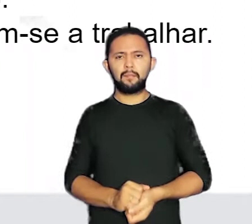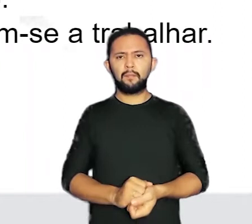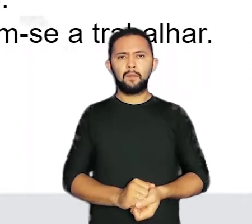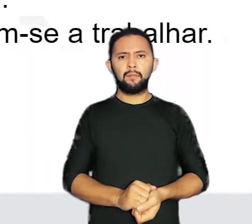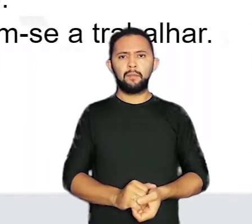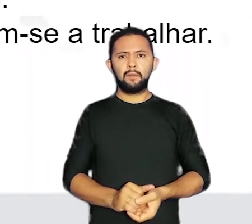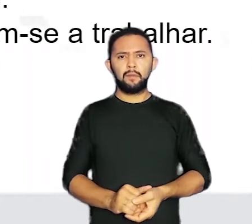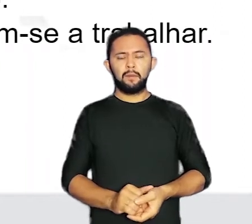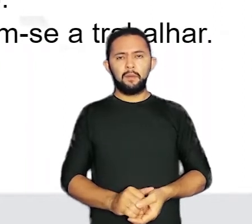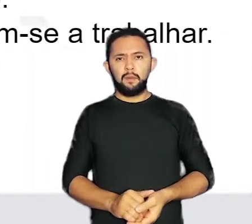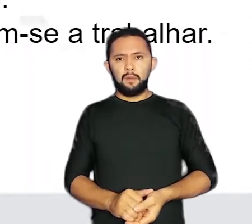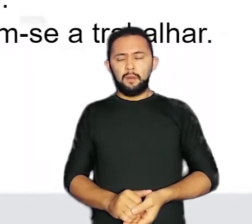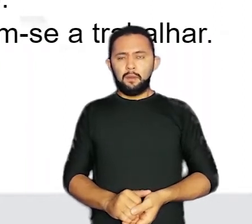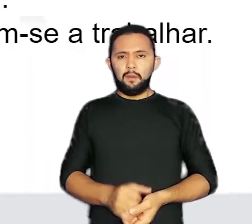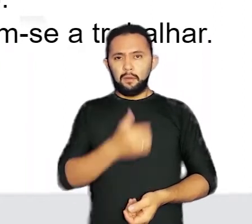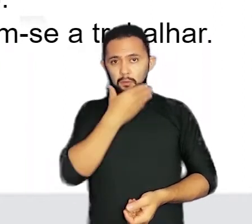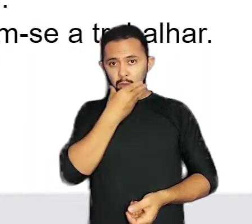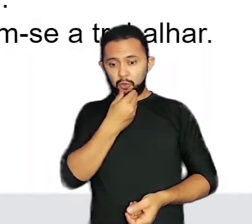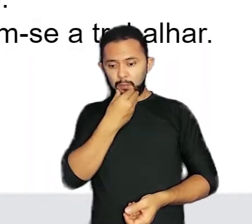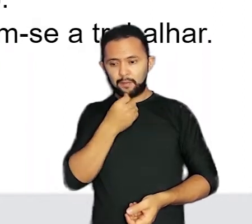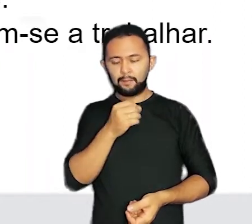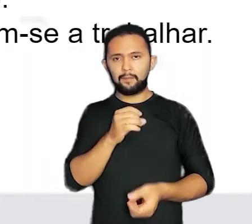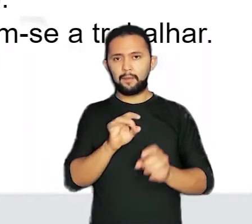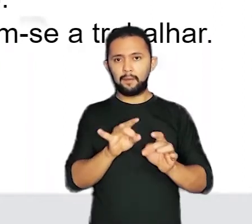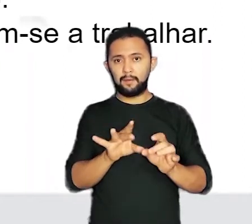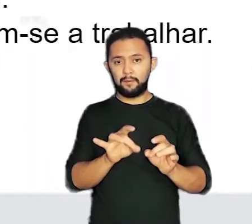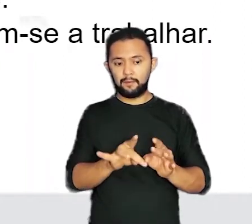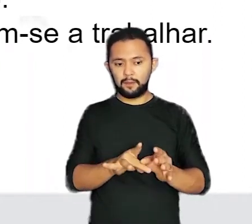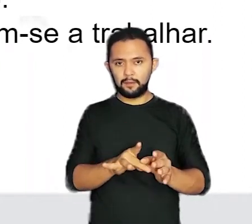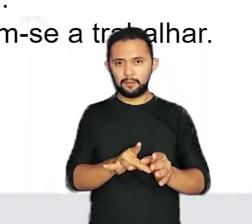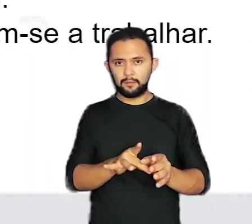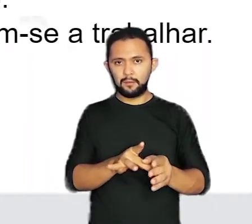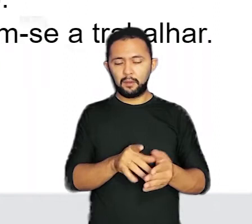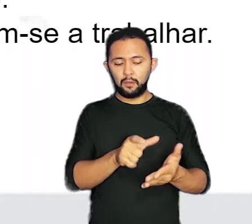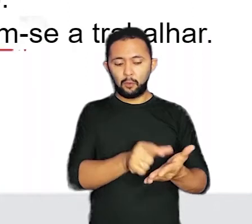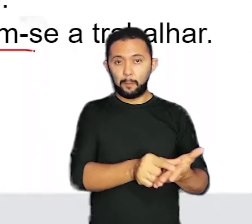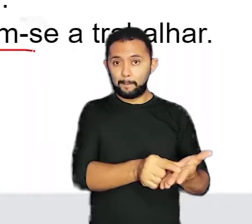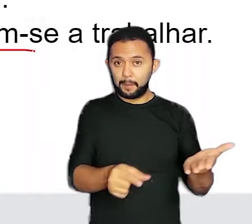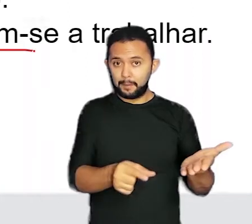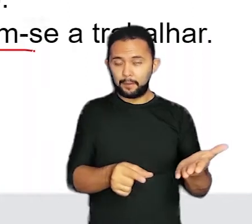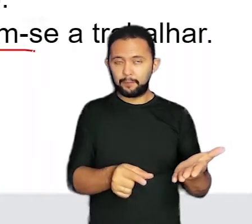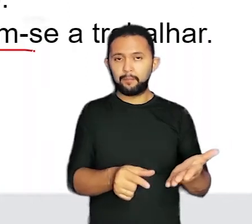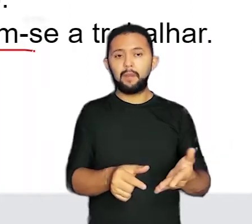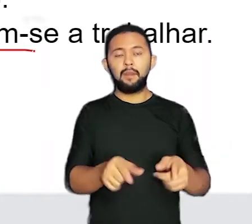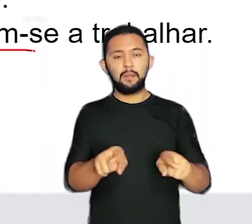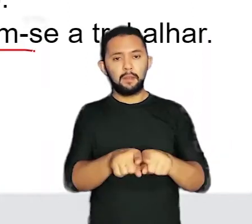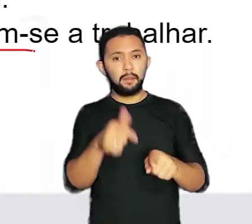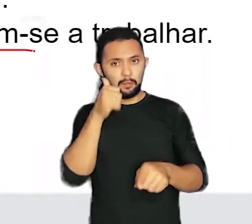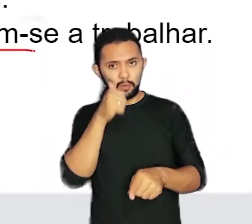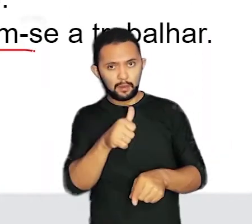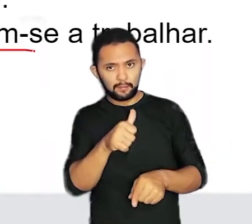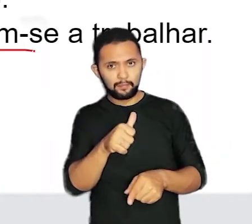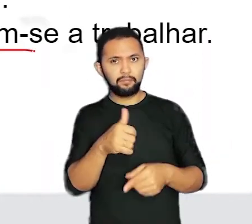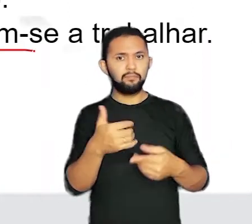a projecionista do cinema recusam-se a trabalhar, tá? Então, eu tenho o verbo recusaram, né, o verbo recusar, e aí eu